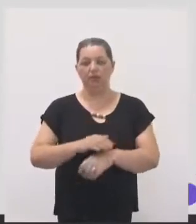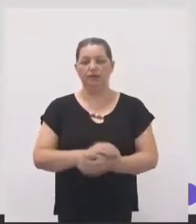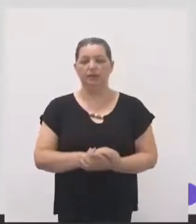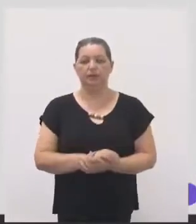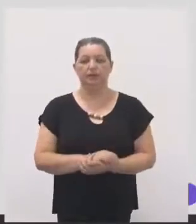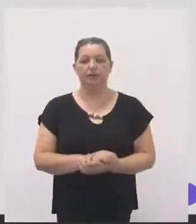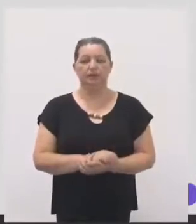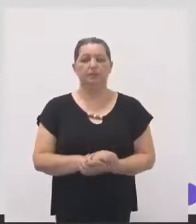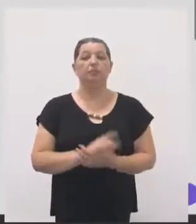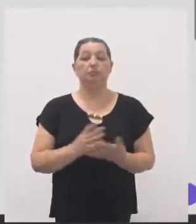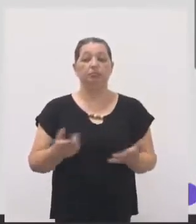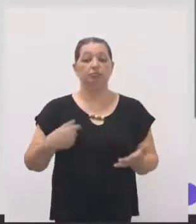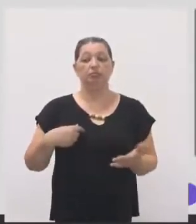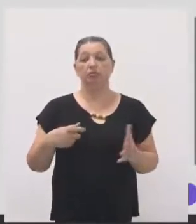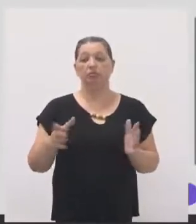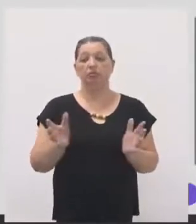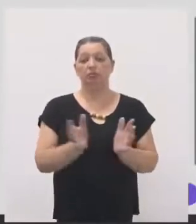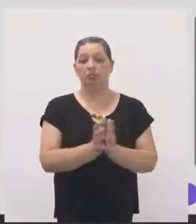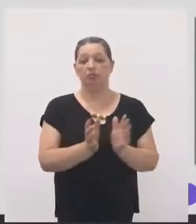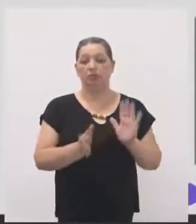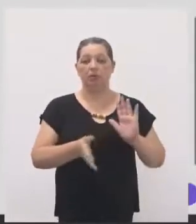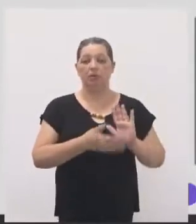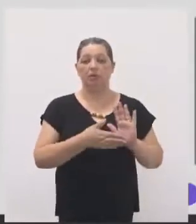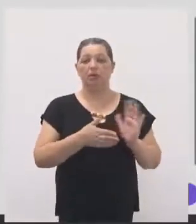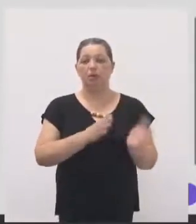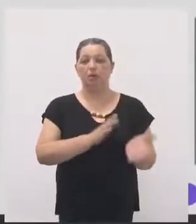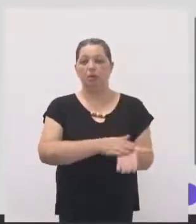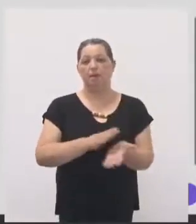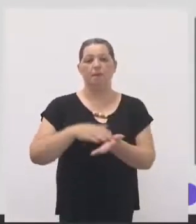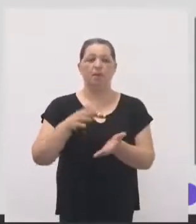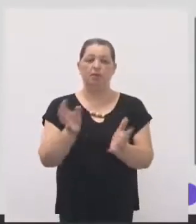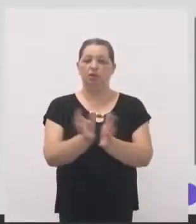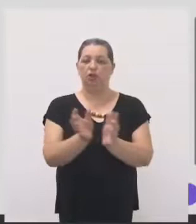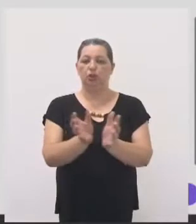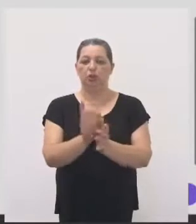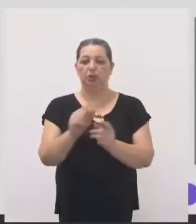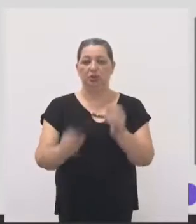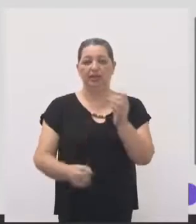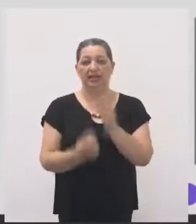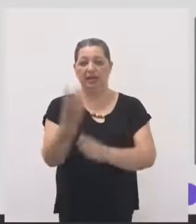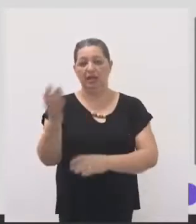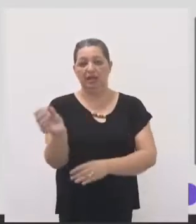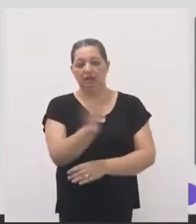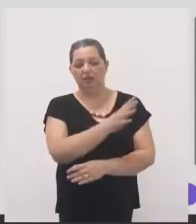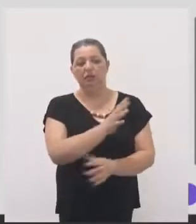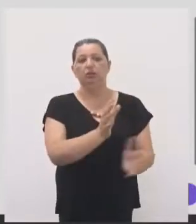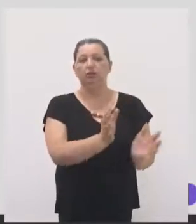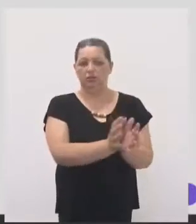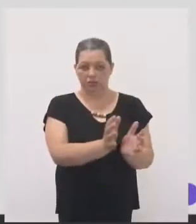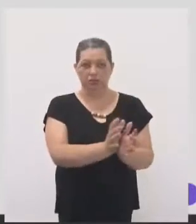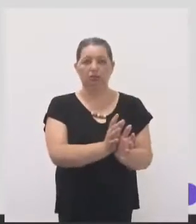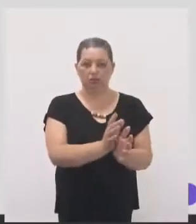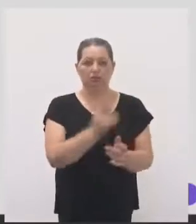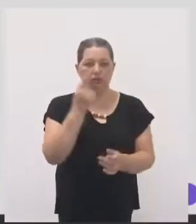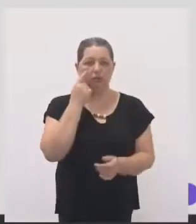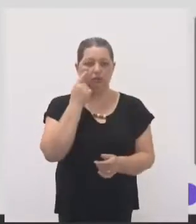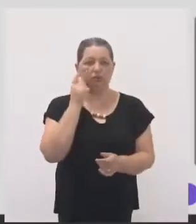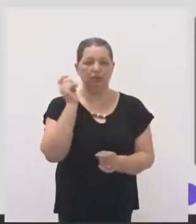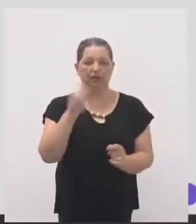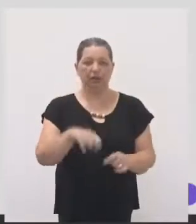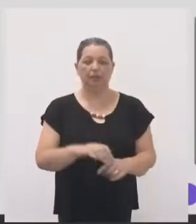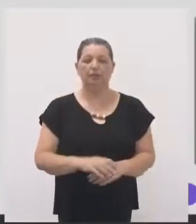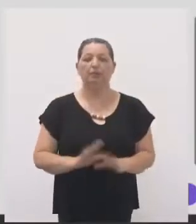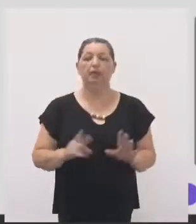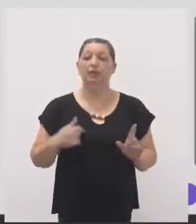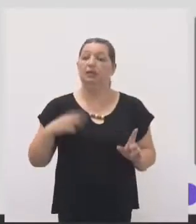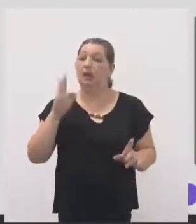Deixa eu ver, cobranças e equipes, criar uma nova turma. Então, ele consegue criar uma nova turma aqui. Só que lembrando que